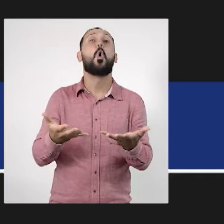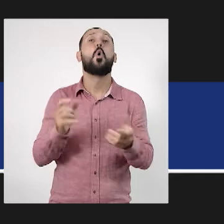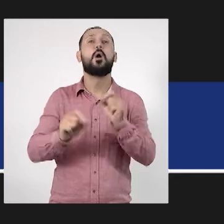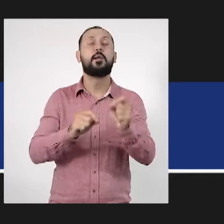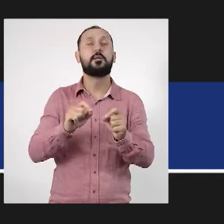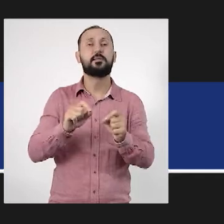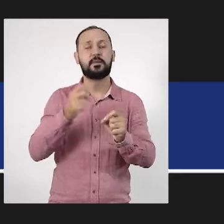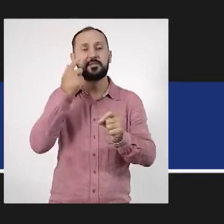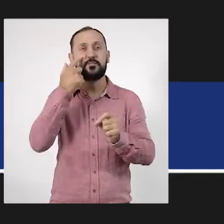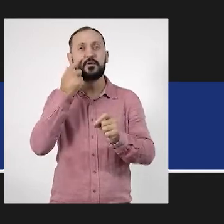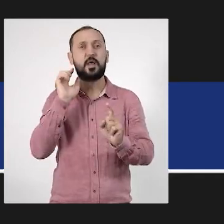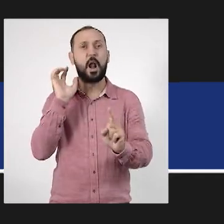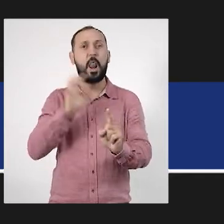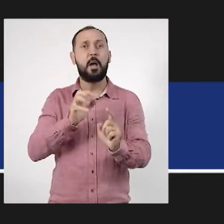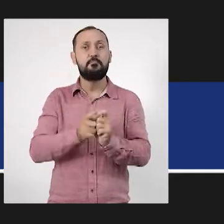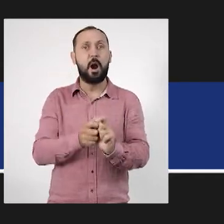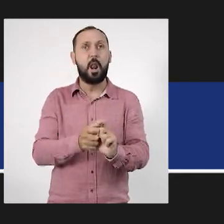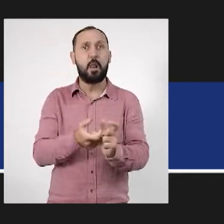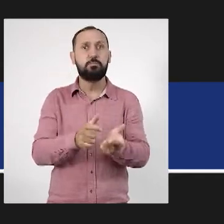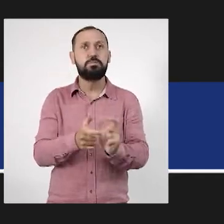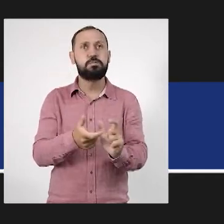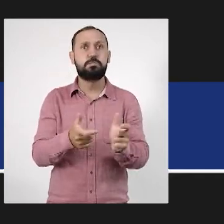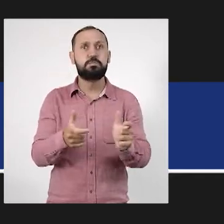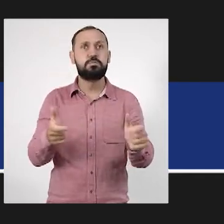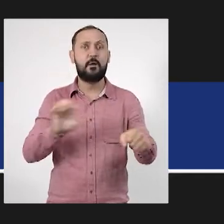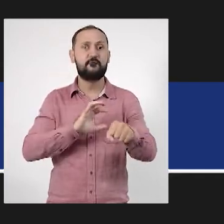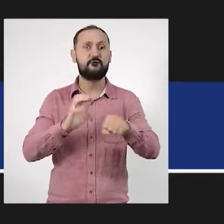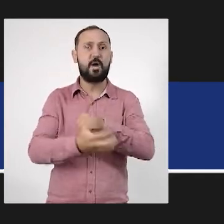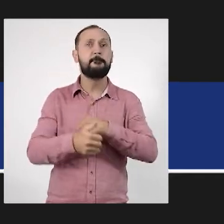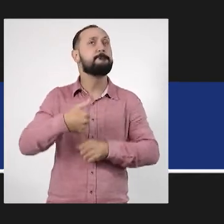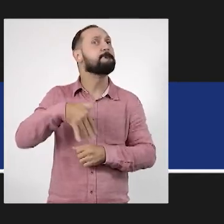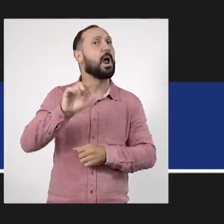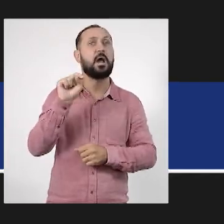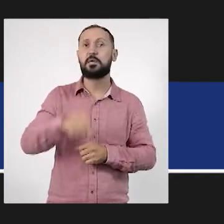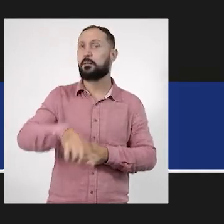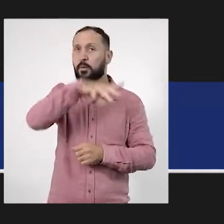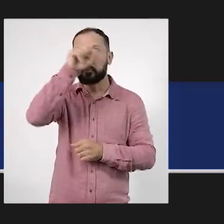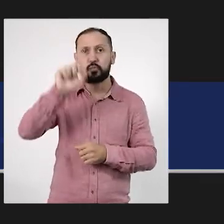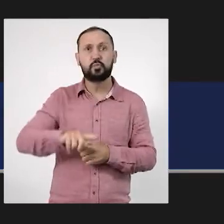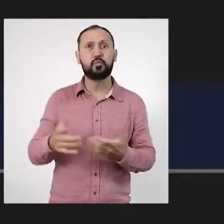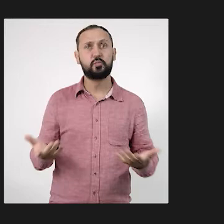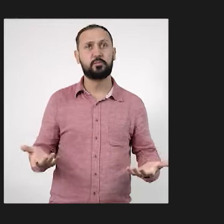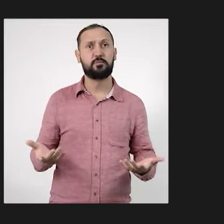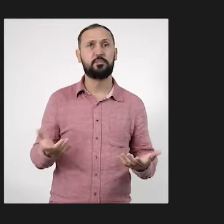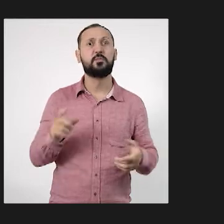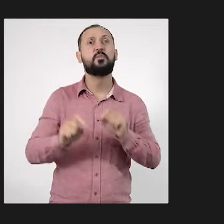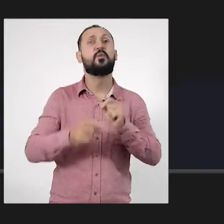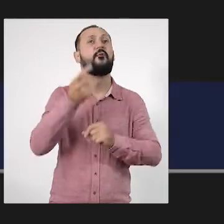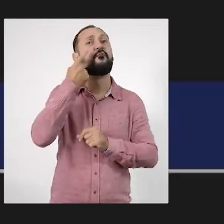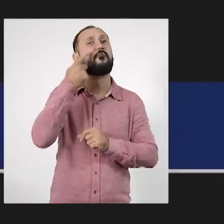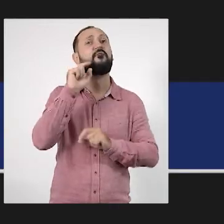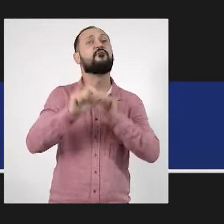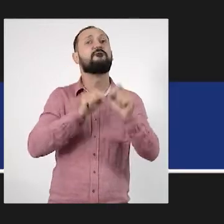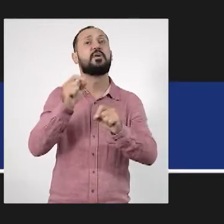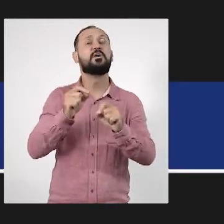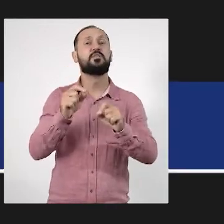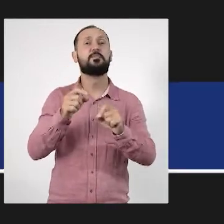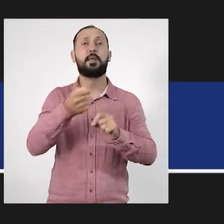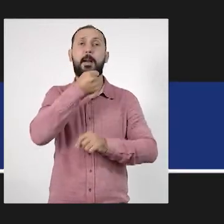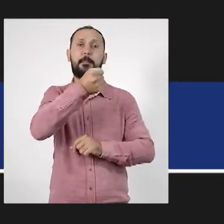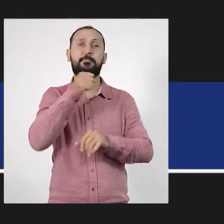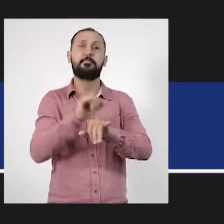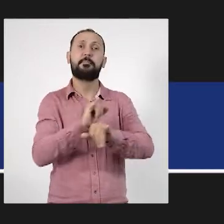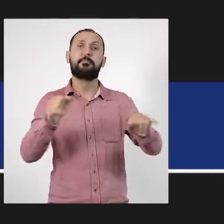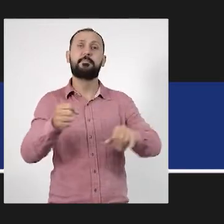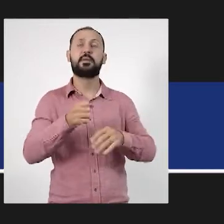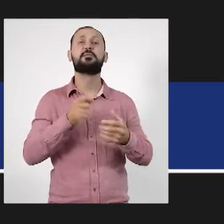galope, estão aumentando, né, muito no estado de Mato Grosso do Sul. E o que eu vejo pela imprensa é que